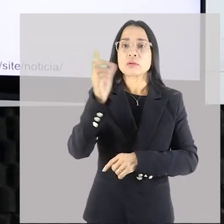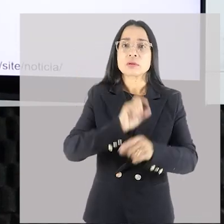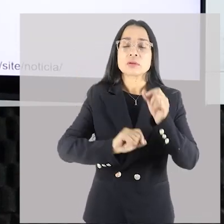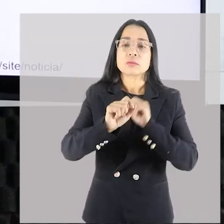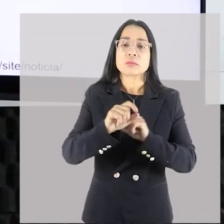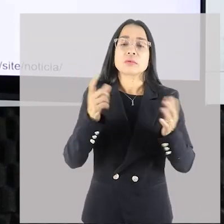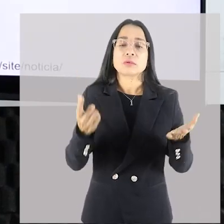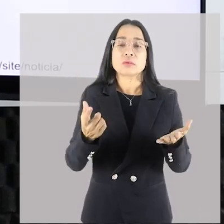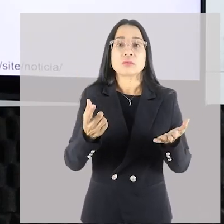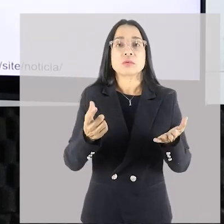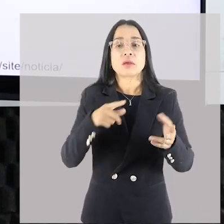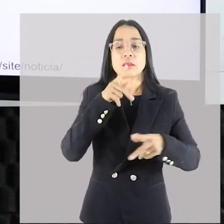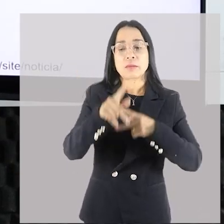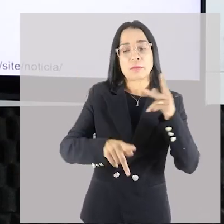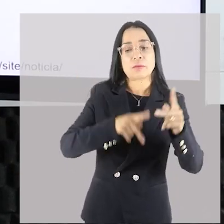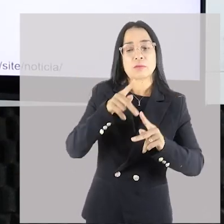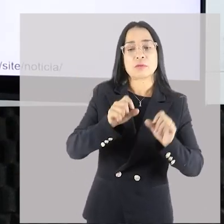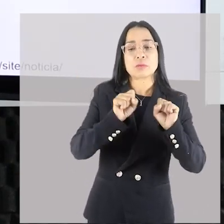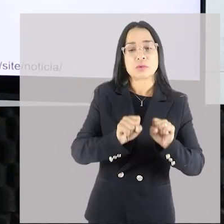a população poderia ir